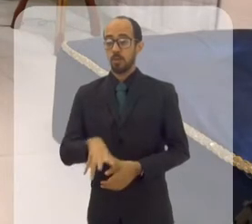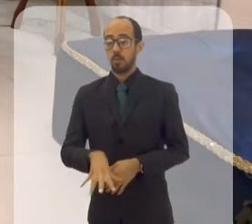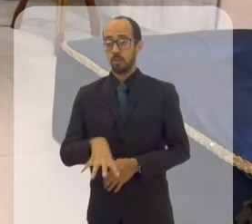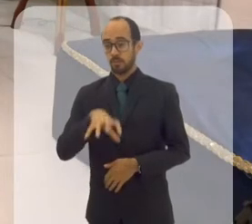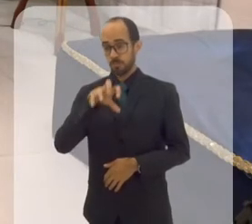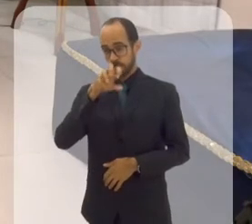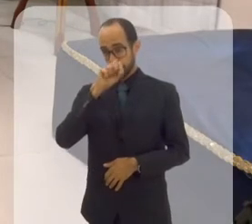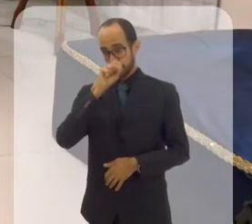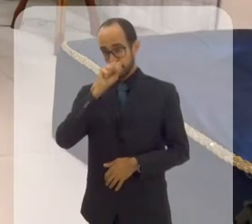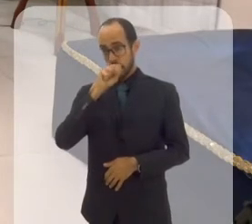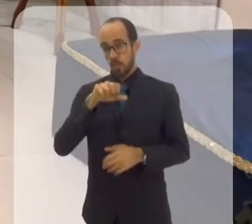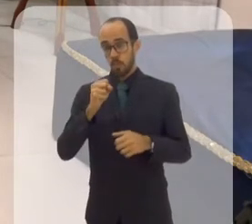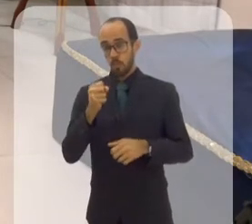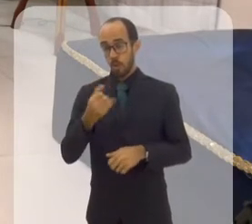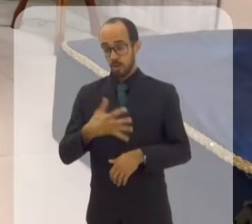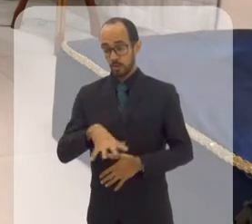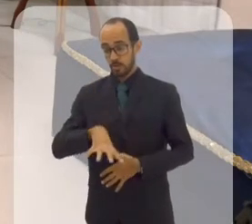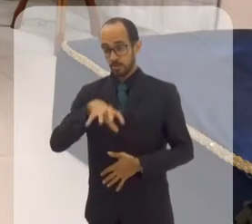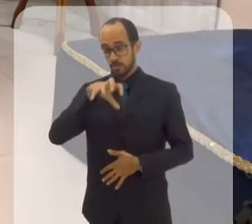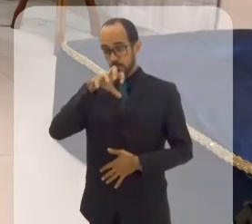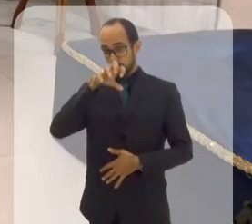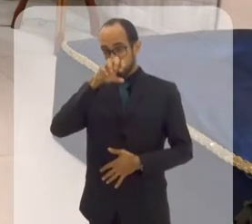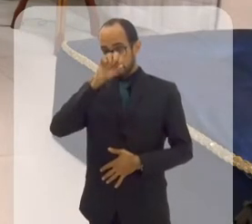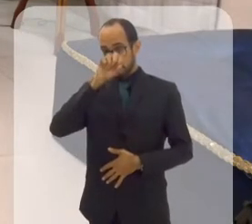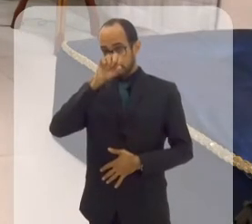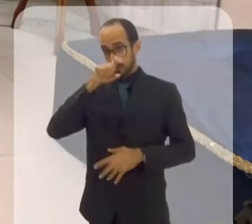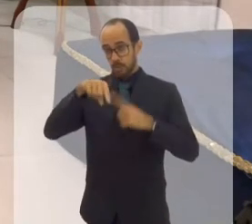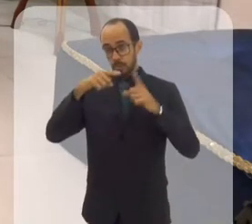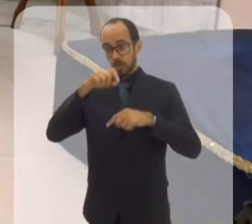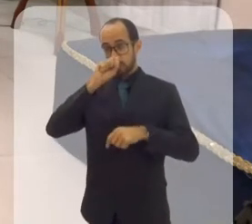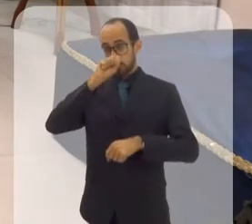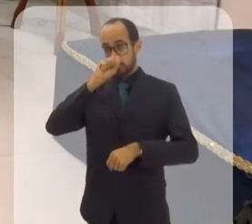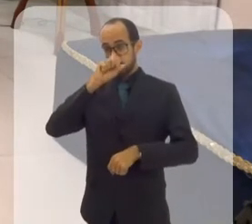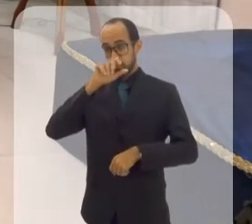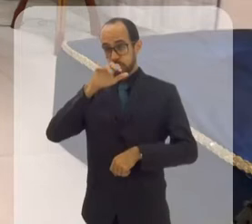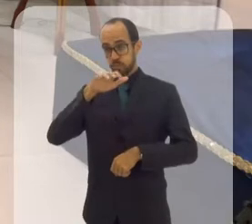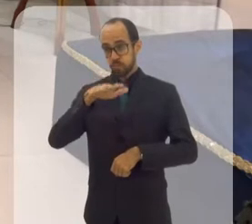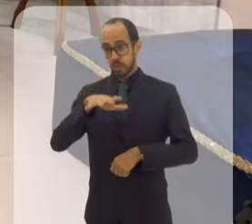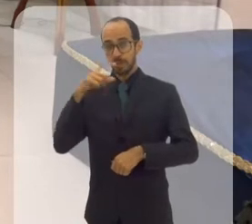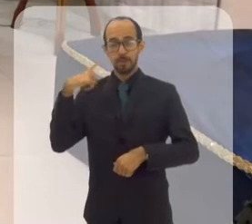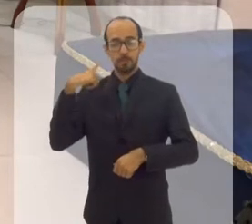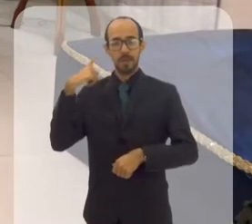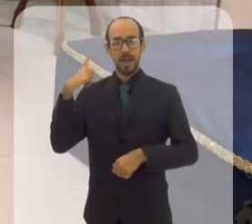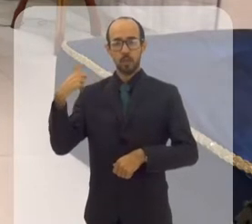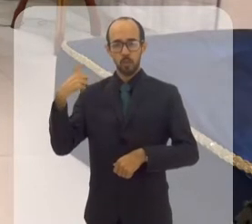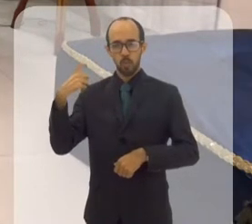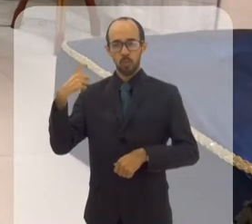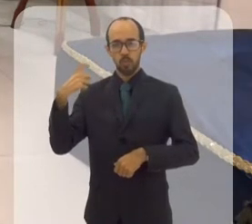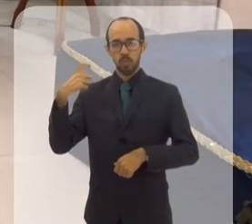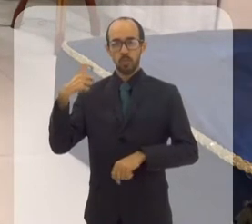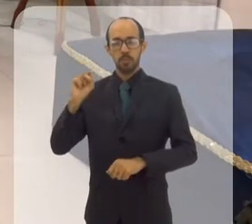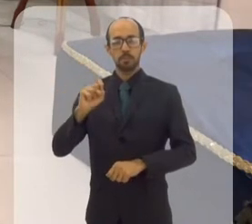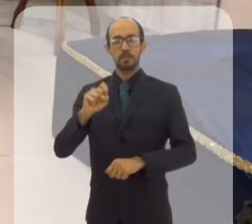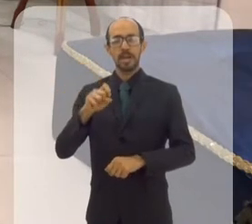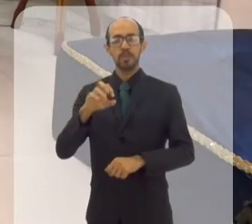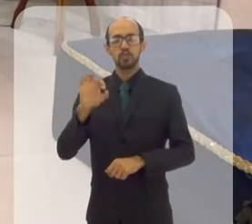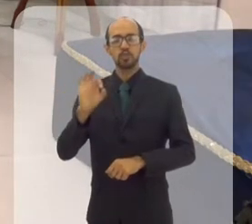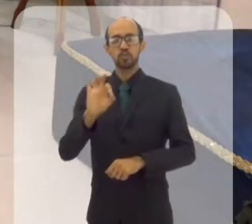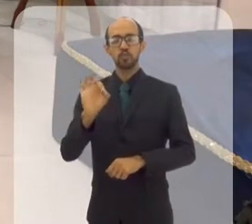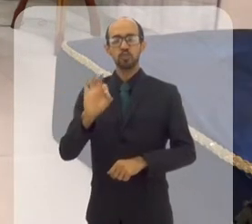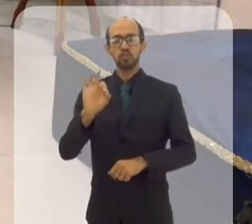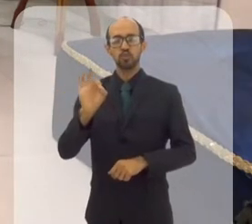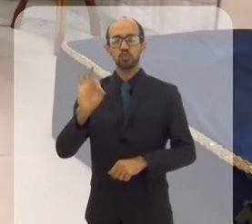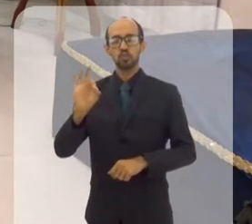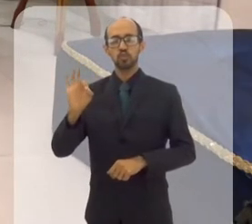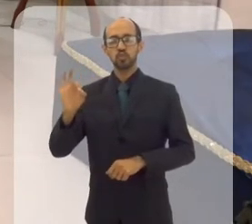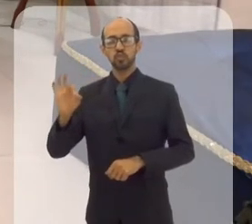Vou respirar. Quando eu respirar, quando eu inspirar, quando eu soltar o ar, eu vou fazer um barulhinho, um zumbido